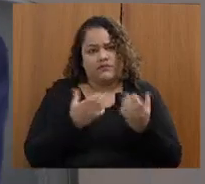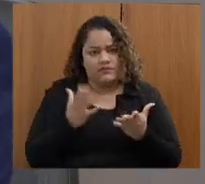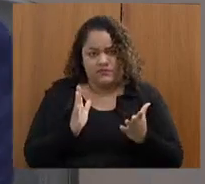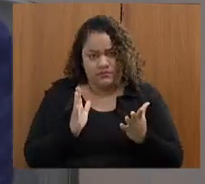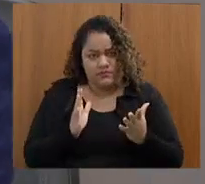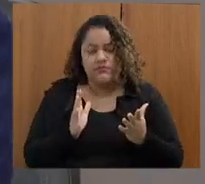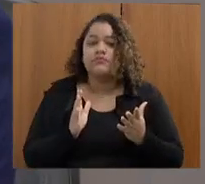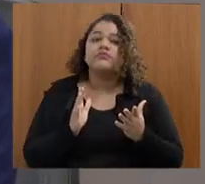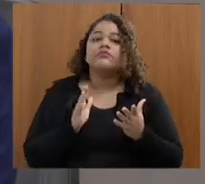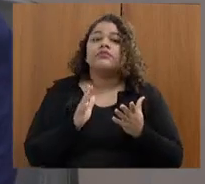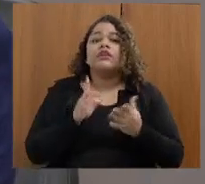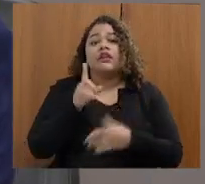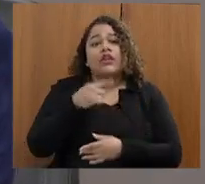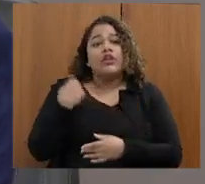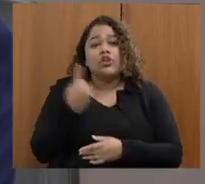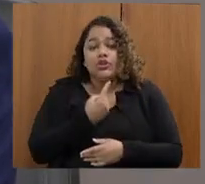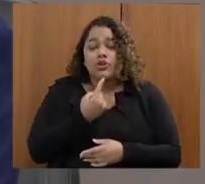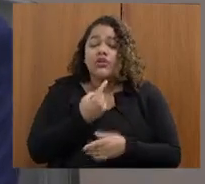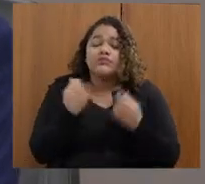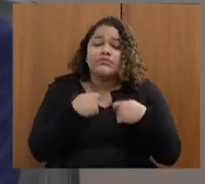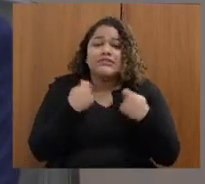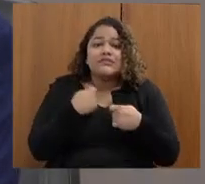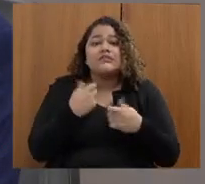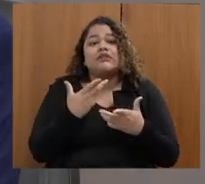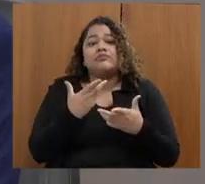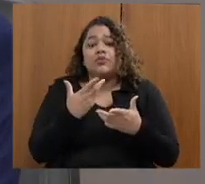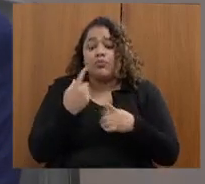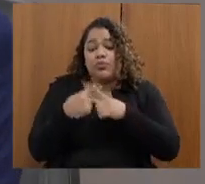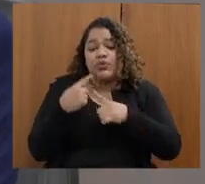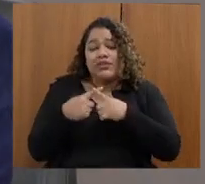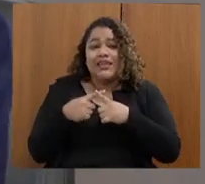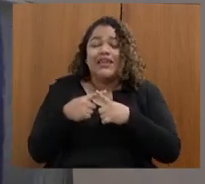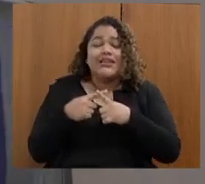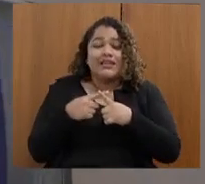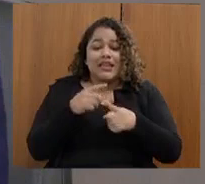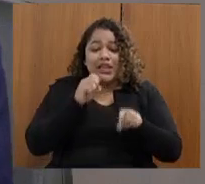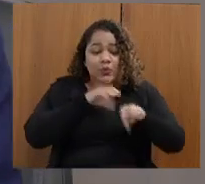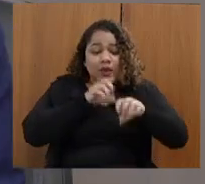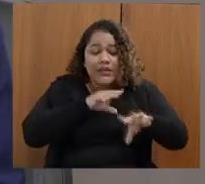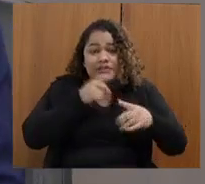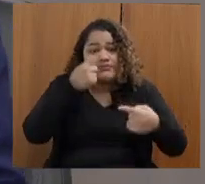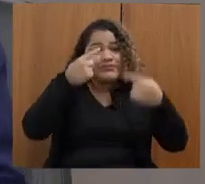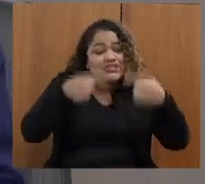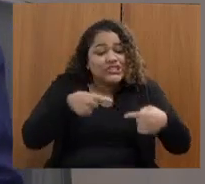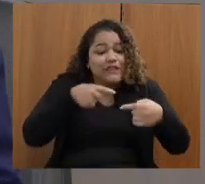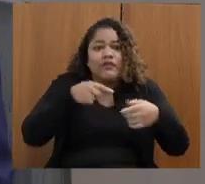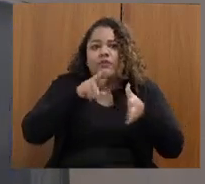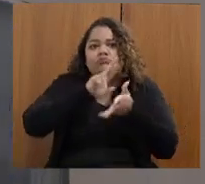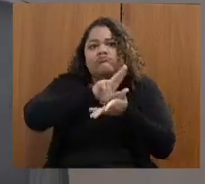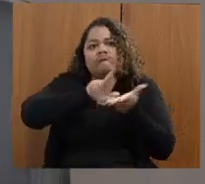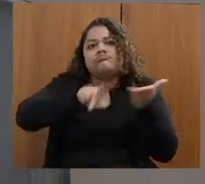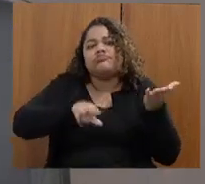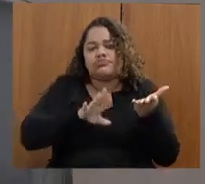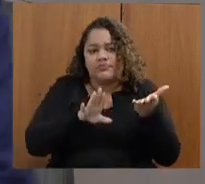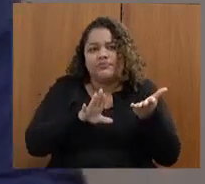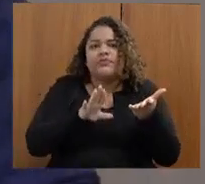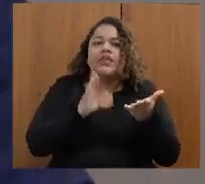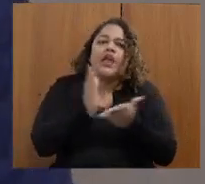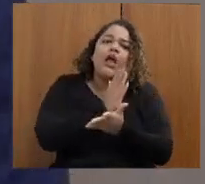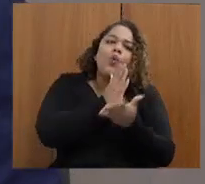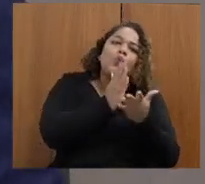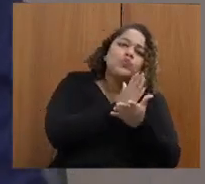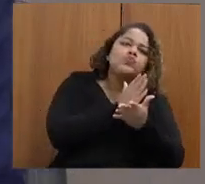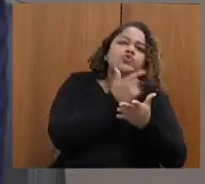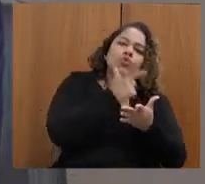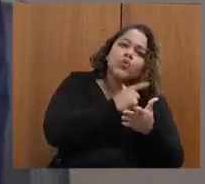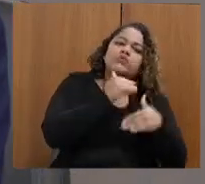pauta gente educação está cheio de desafios tem horas que a gente consegue avançar em uns em